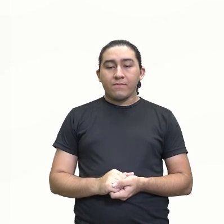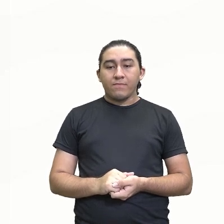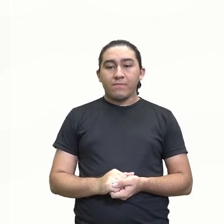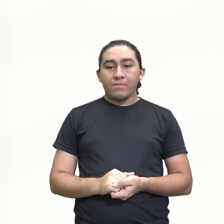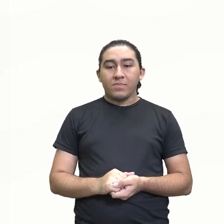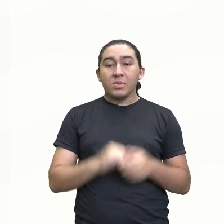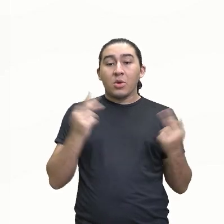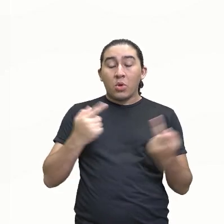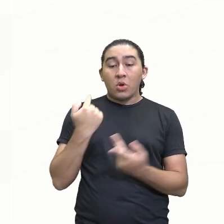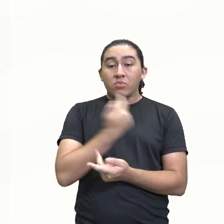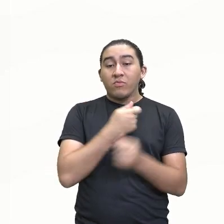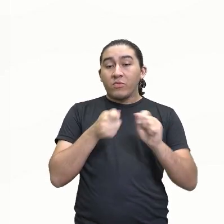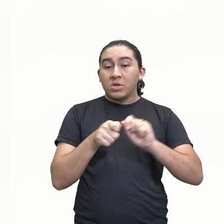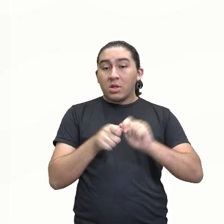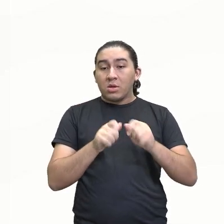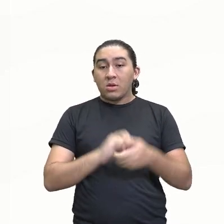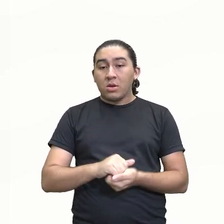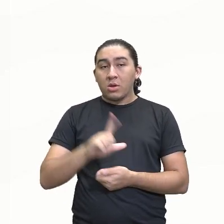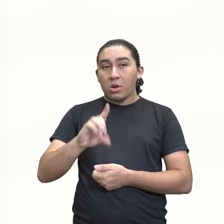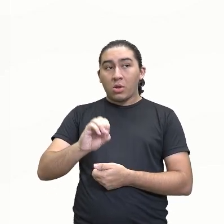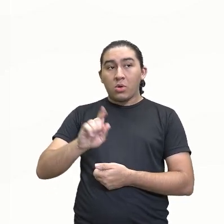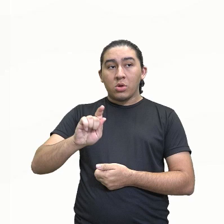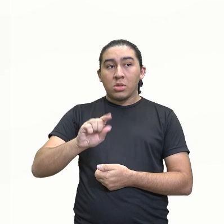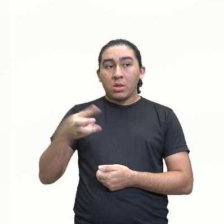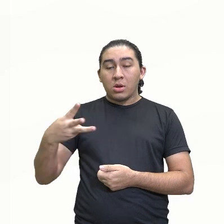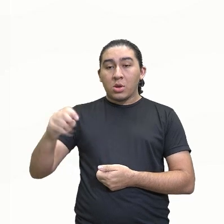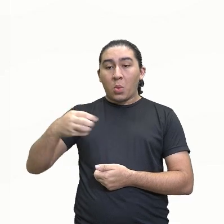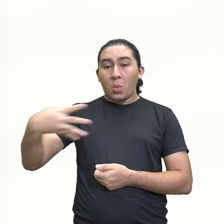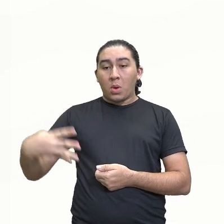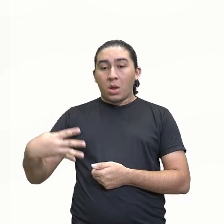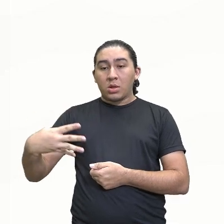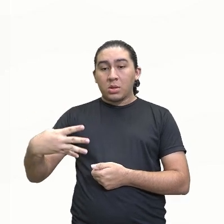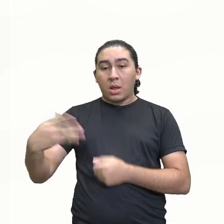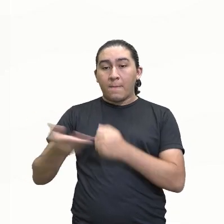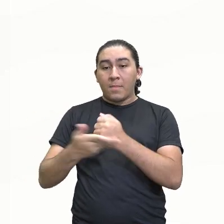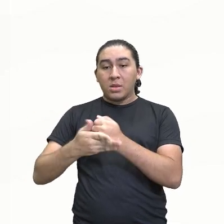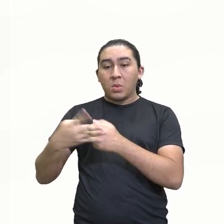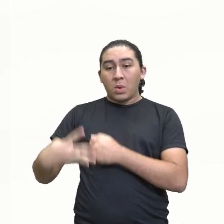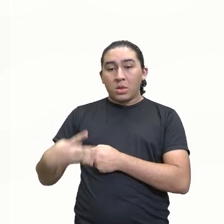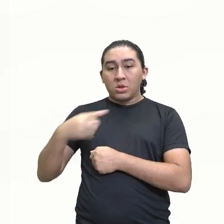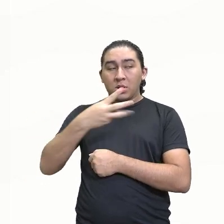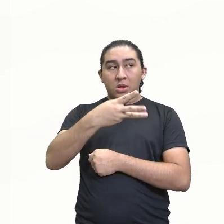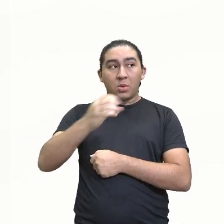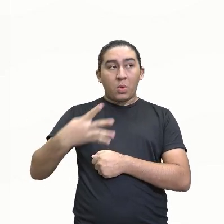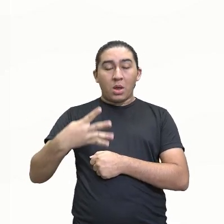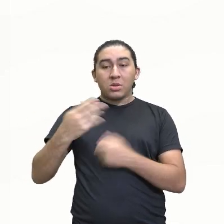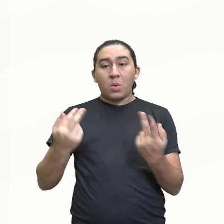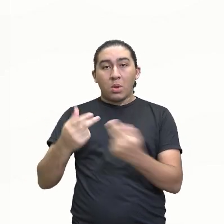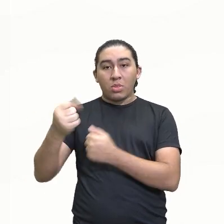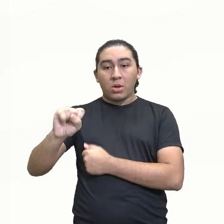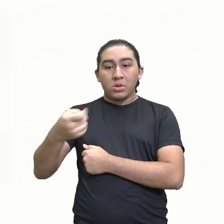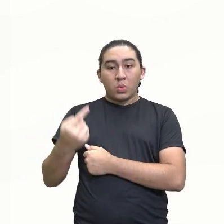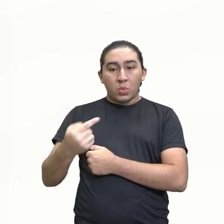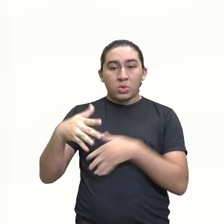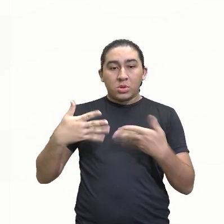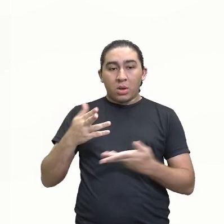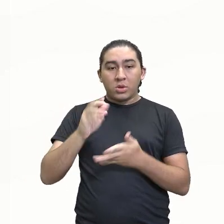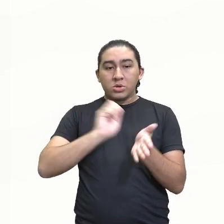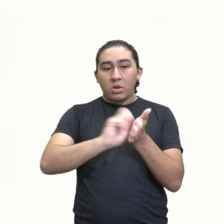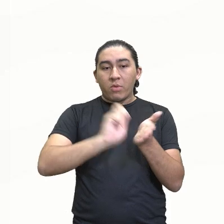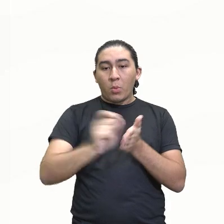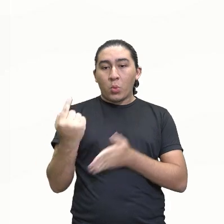ficar log de 3/4 na base 4. E 3/4 é igual a 81. Pronto, escrevemos em um